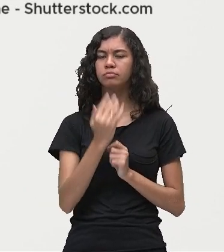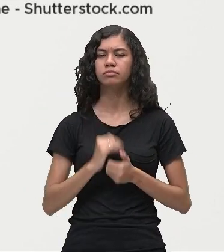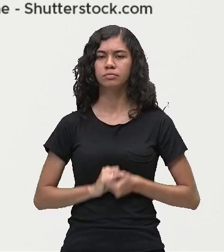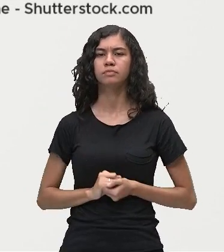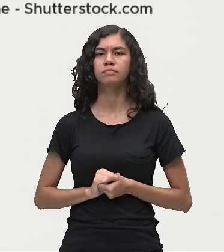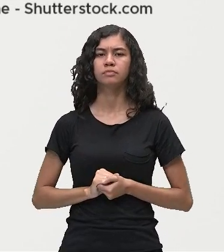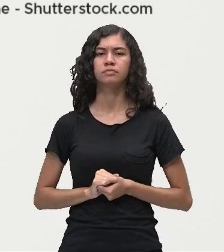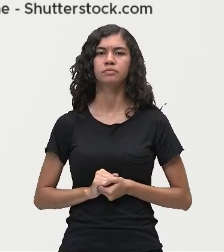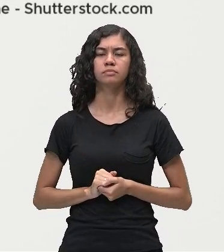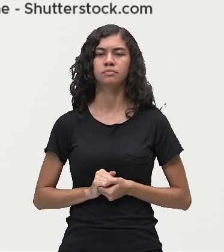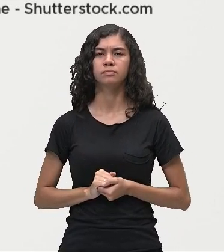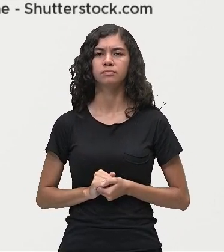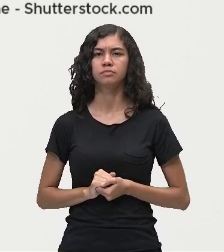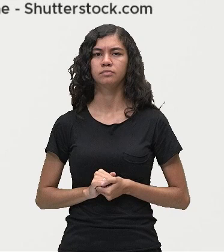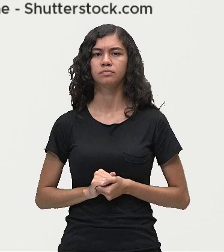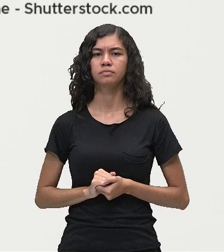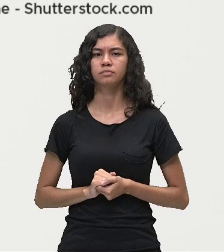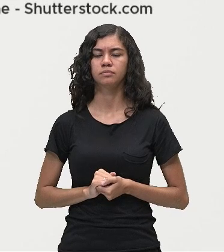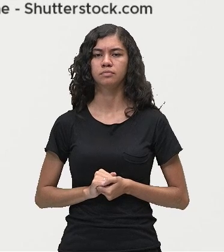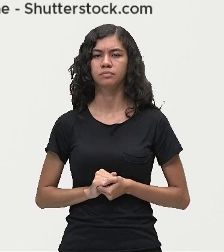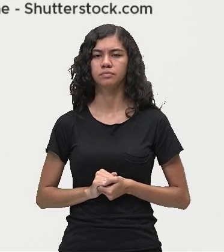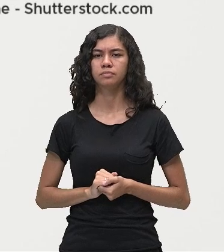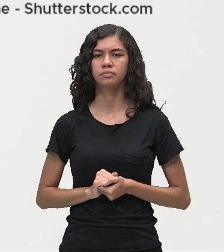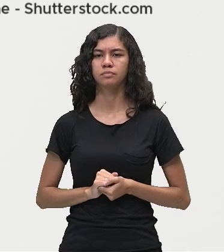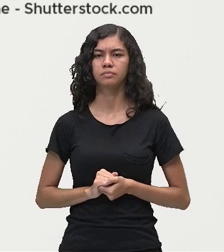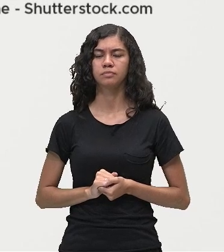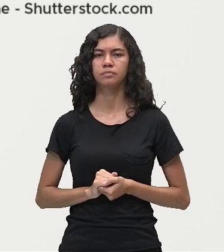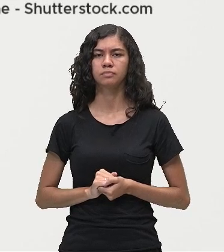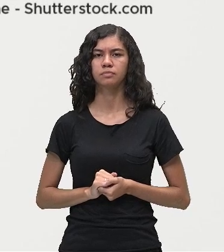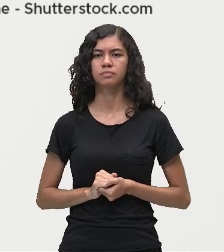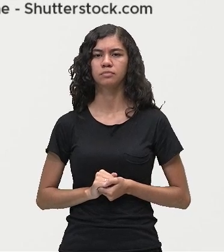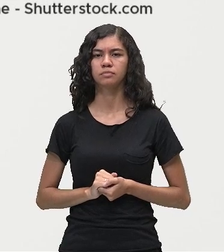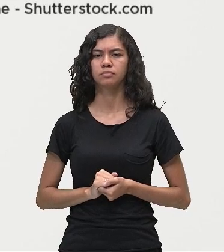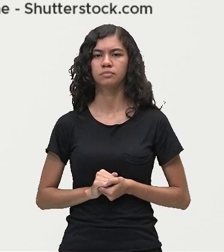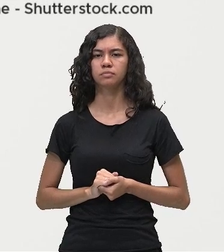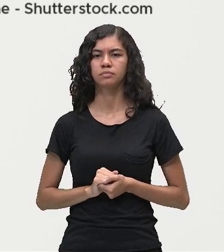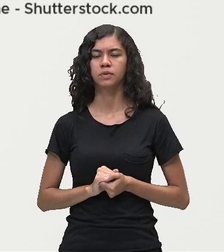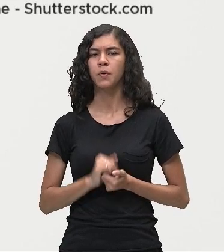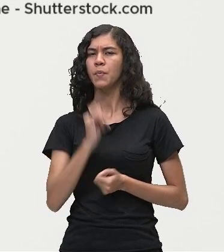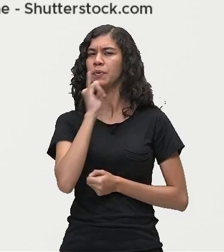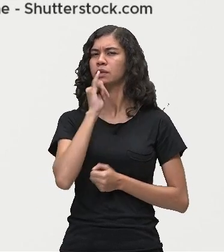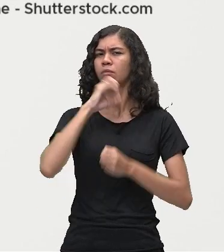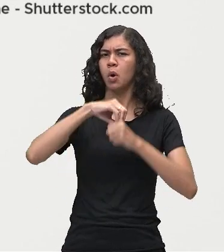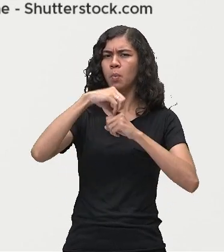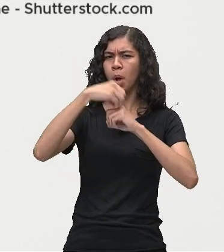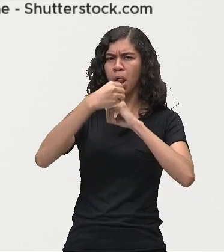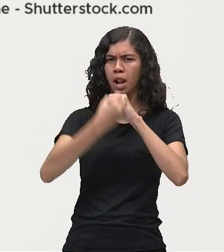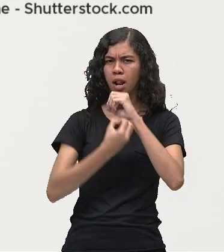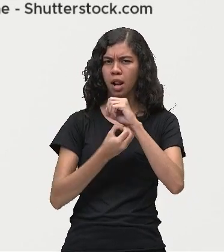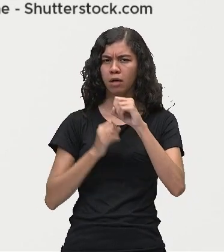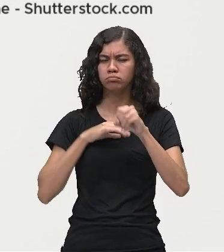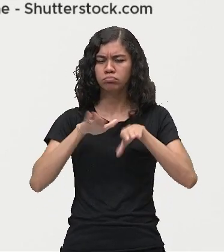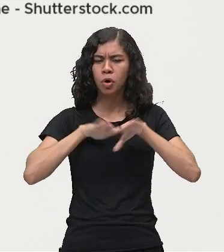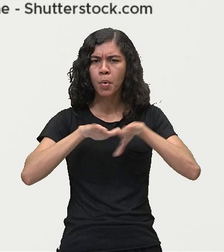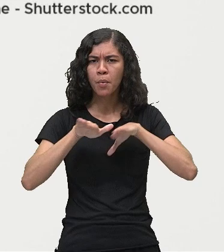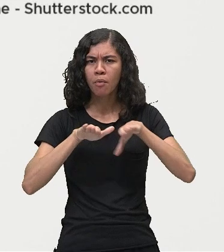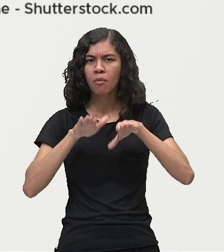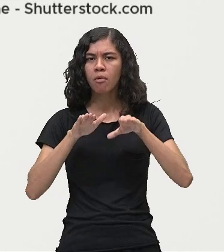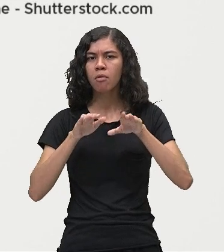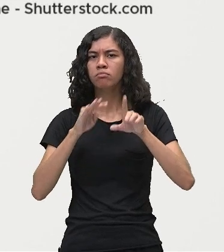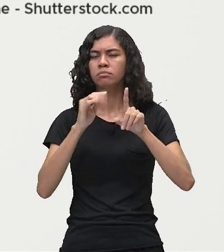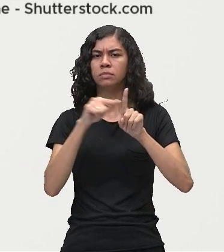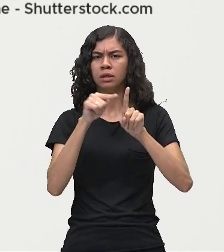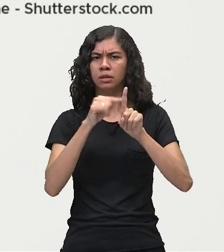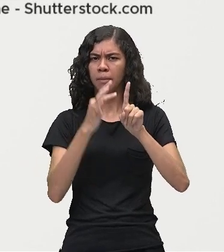aqui. Quanto mais as moléculas se mexem aqui, ó, maior vai ser a